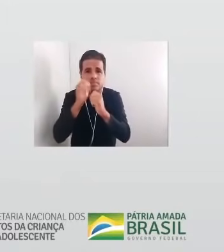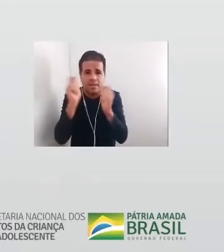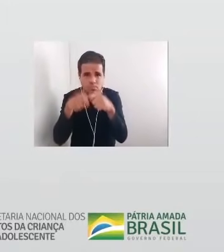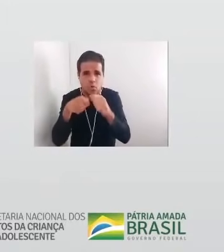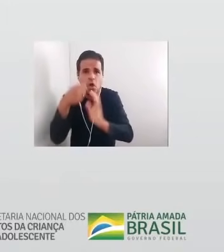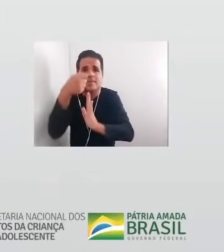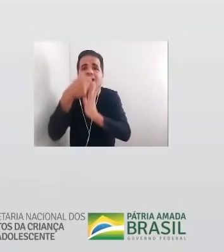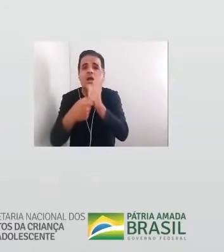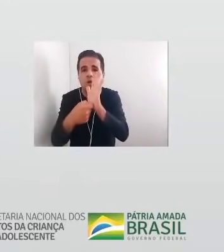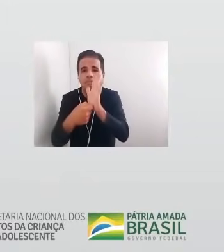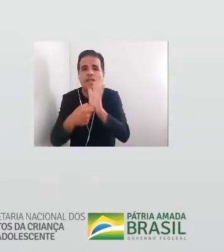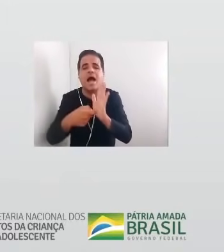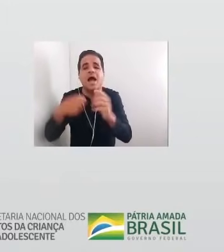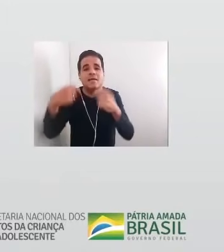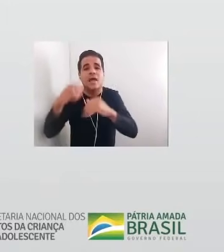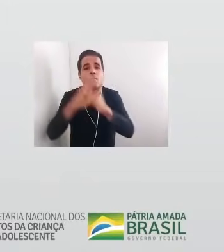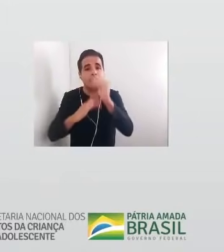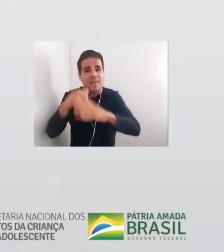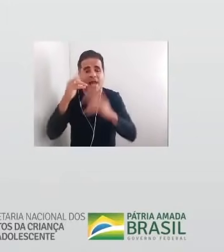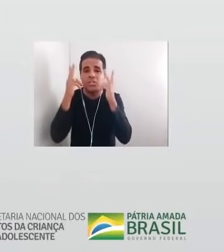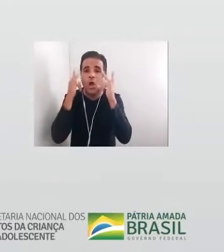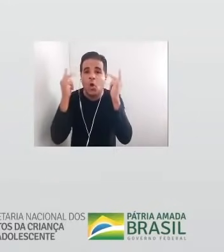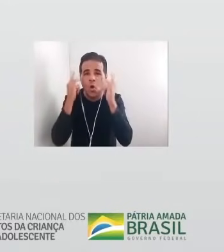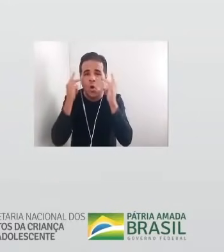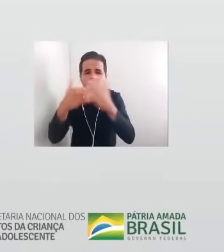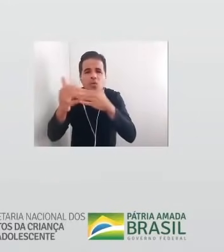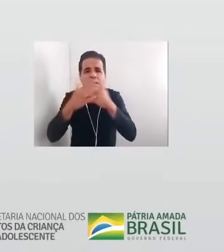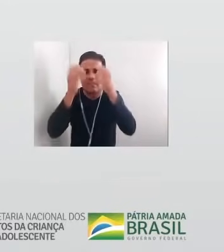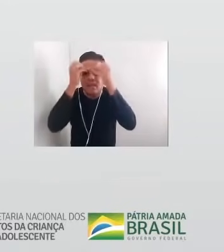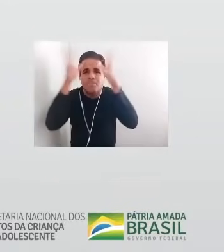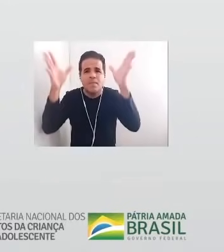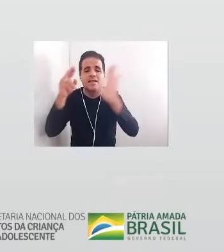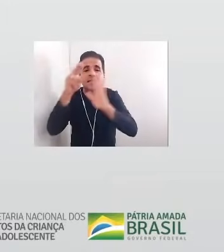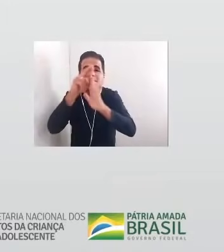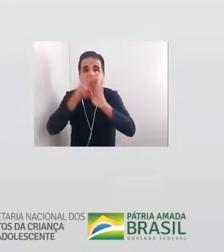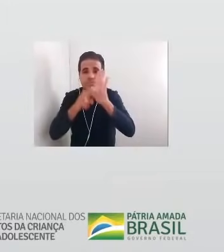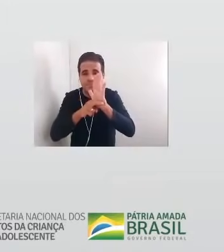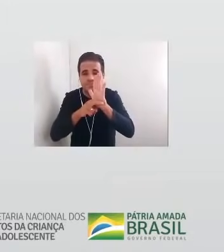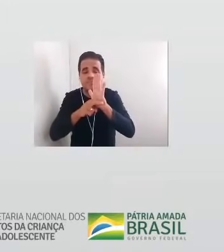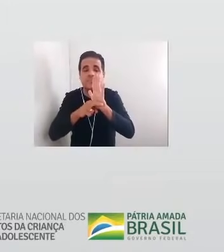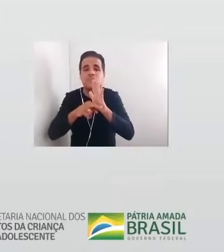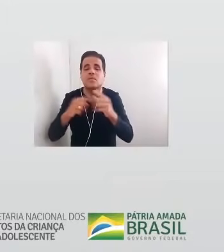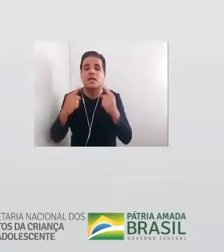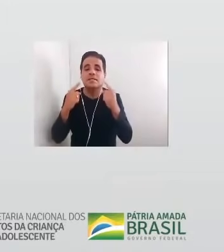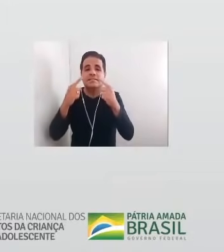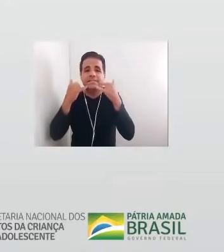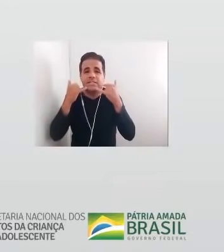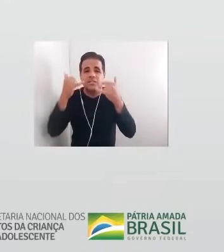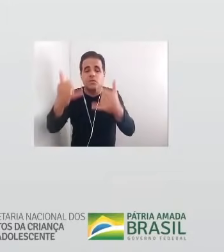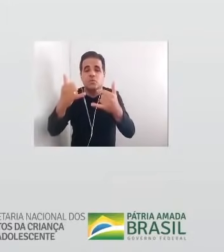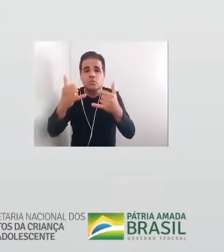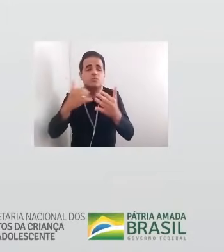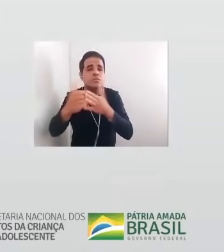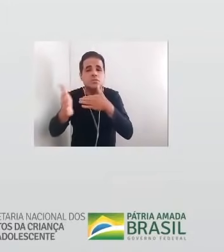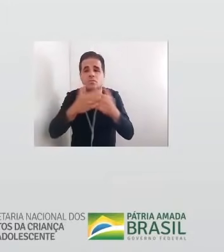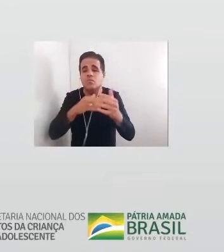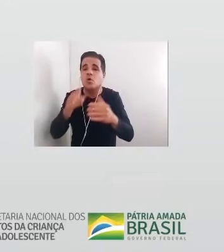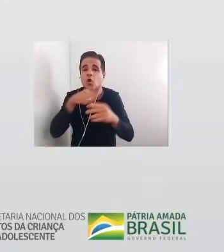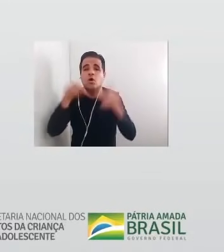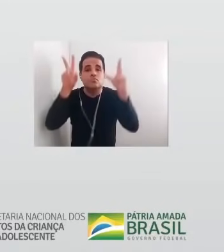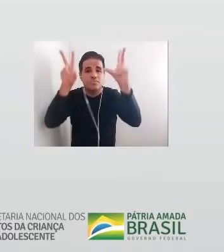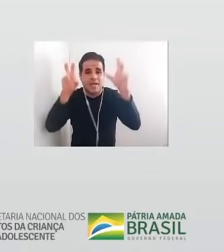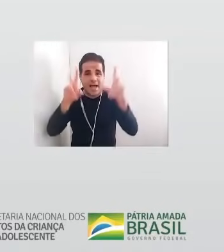ser prática comum, independente da doutrinação ou de denúncias como essas, independente dos casos que nós temos